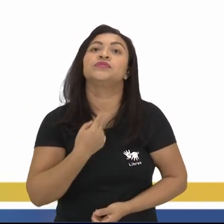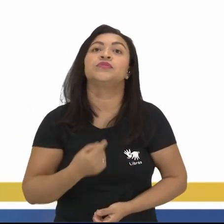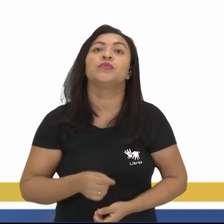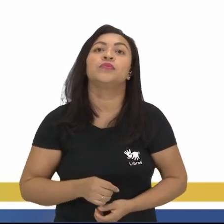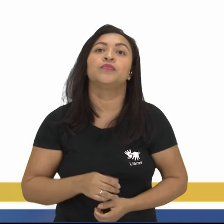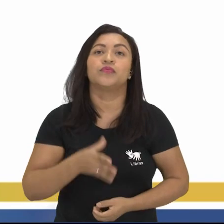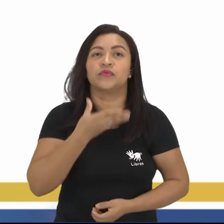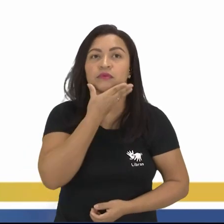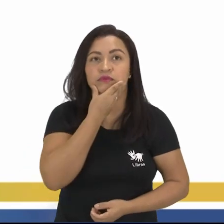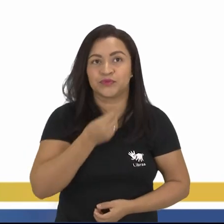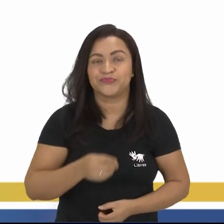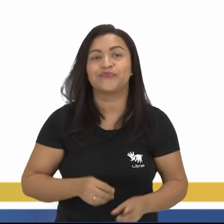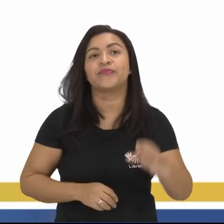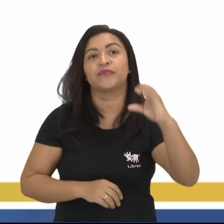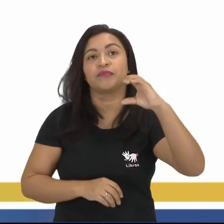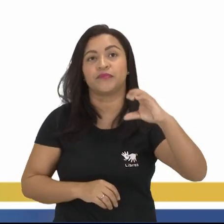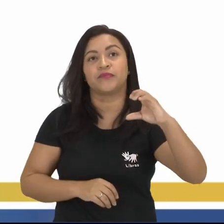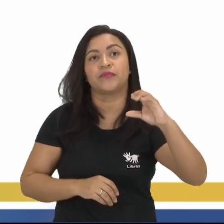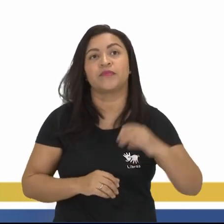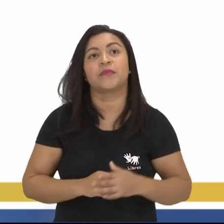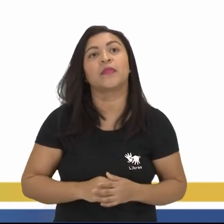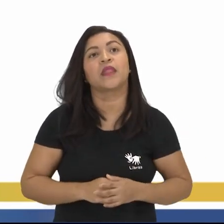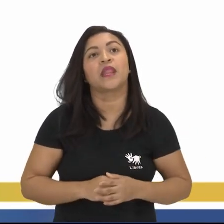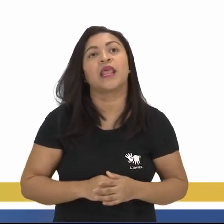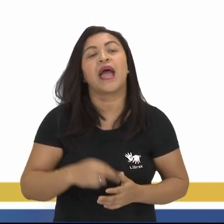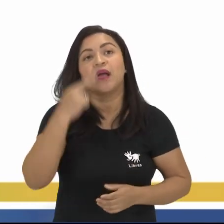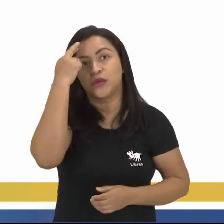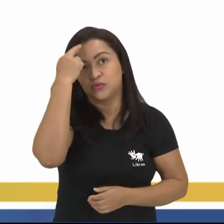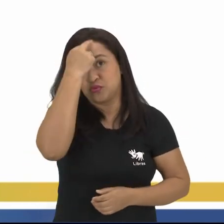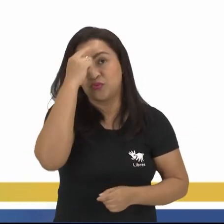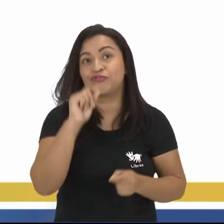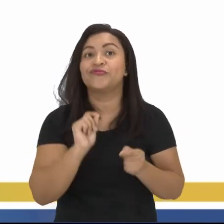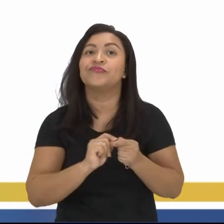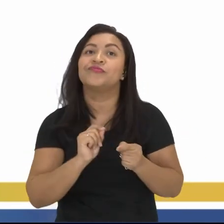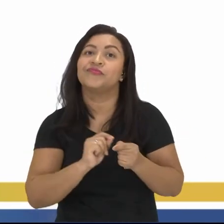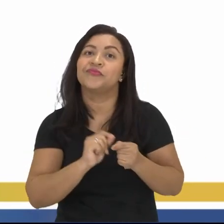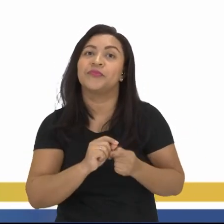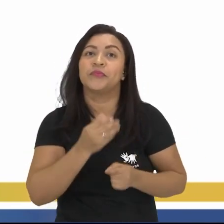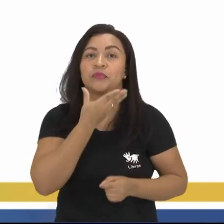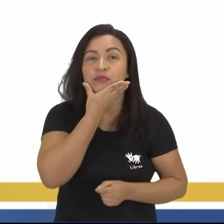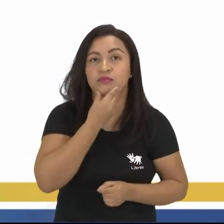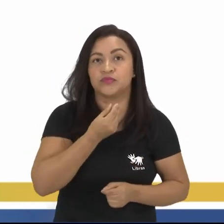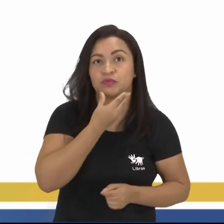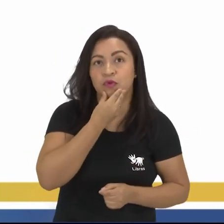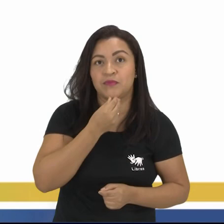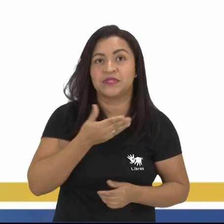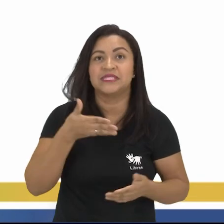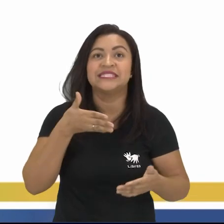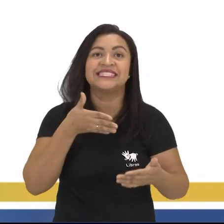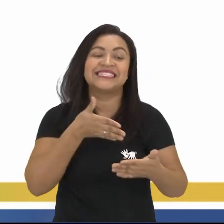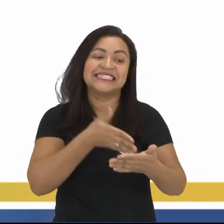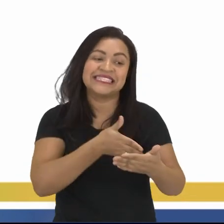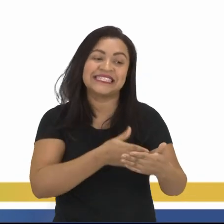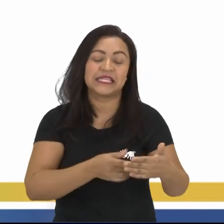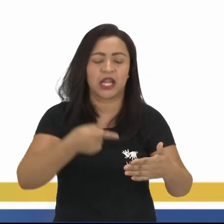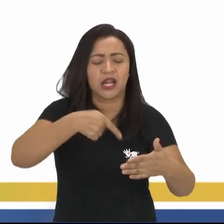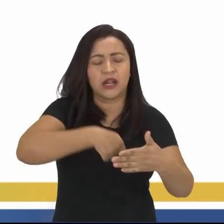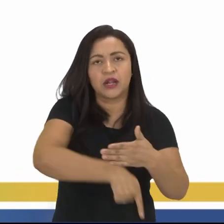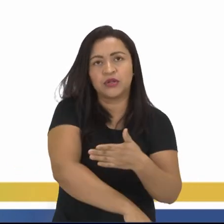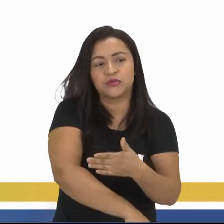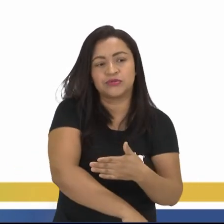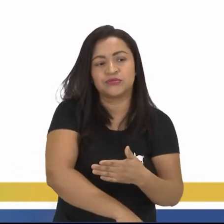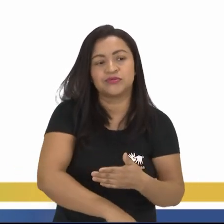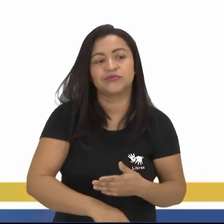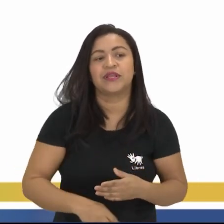homens. Letra C. A história é feita pelos homens dentro de condicionamentos